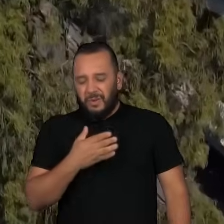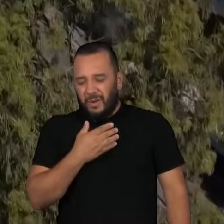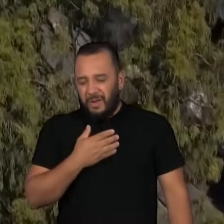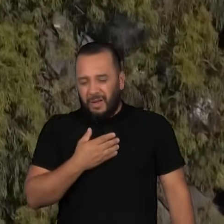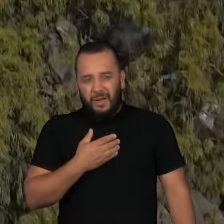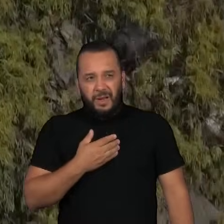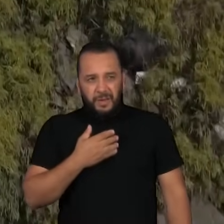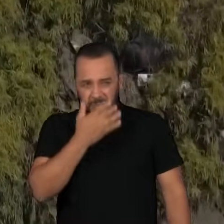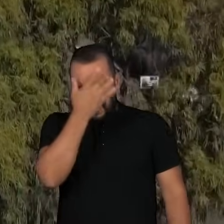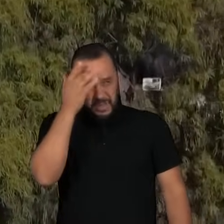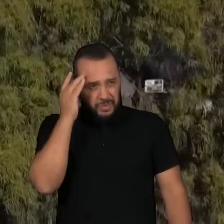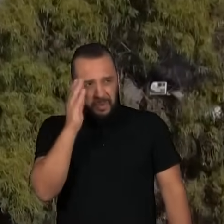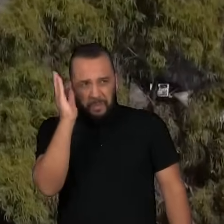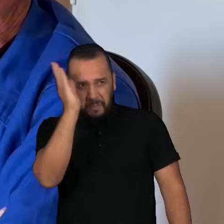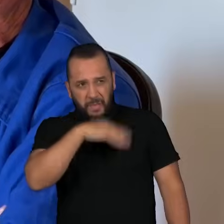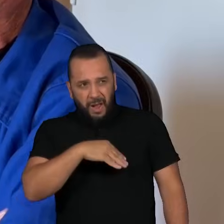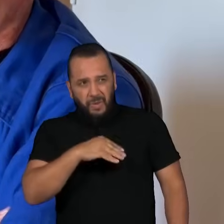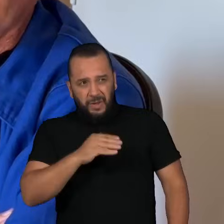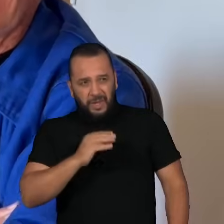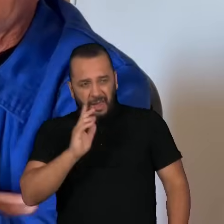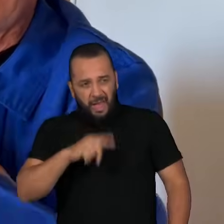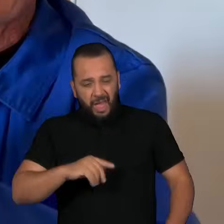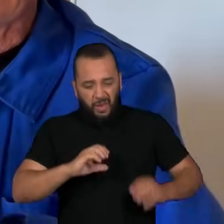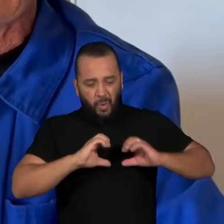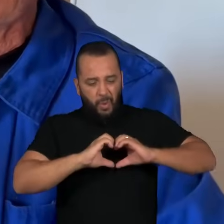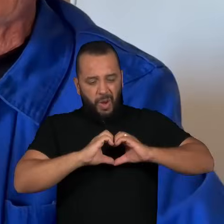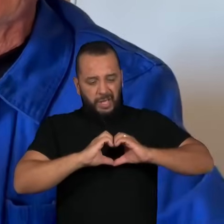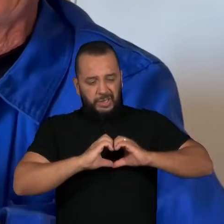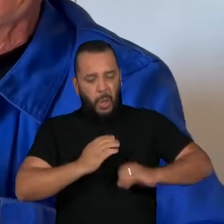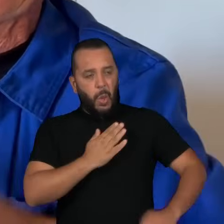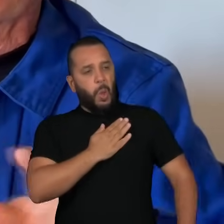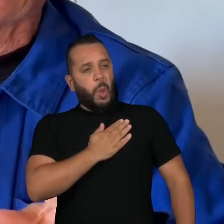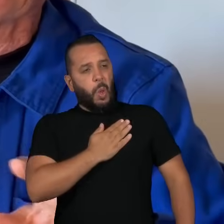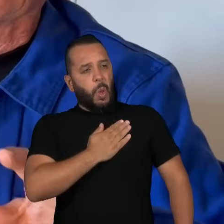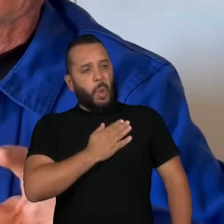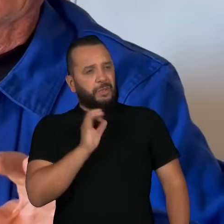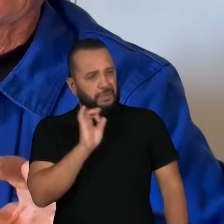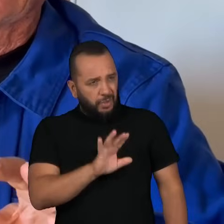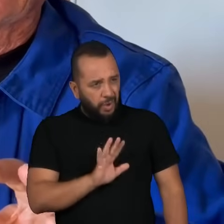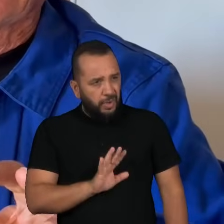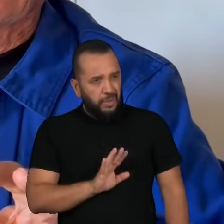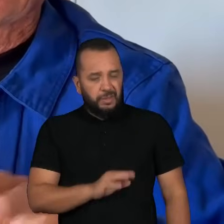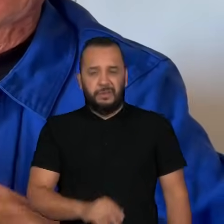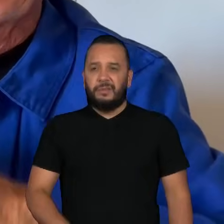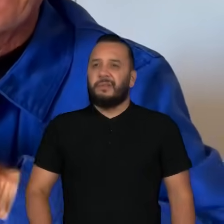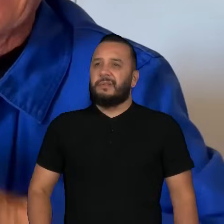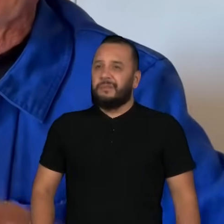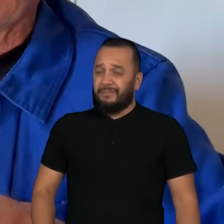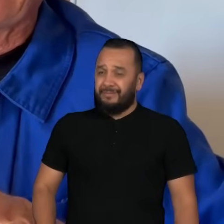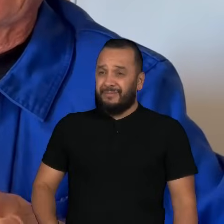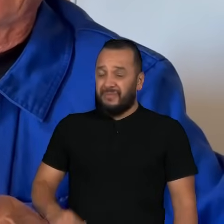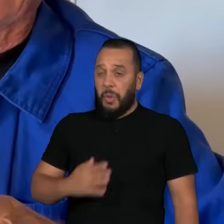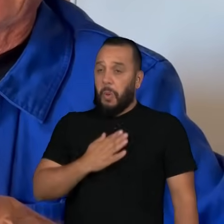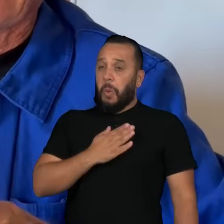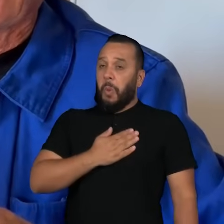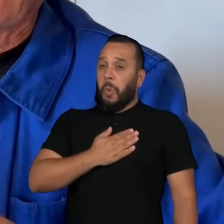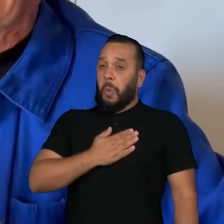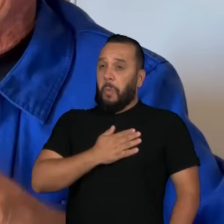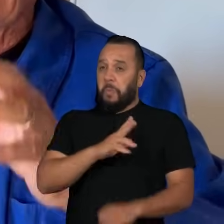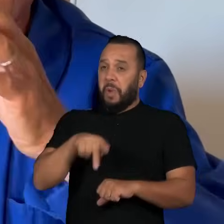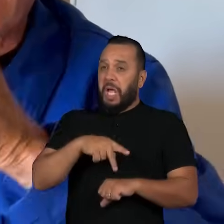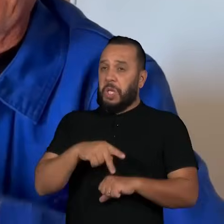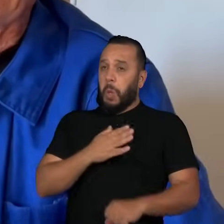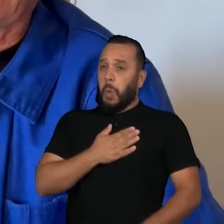coração para o nacionalismo? Pour moi, le nationalisme, c'est la plaie de l'humanité. Para mim, o nacionalismo é a praga